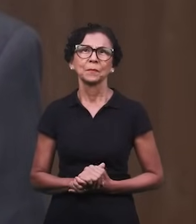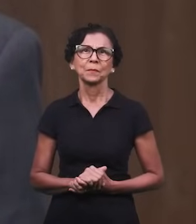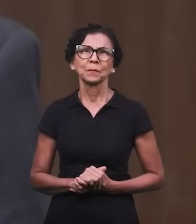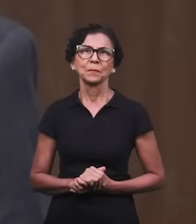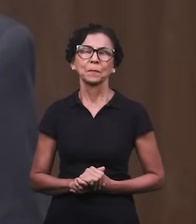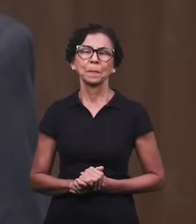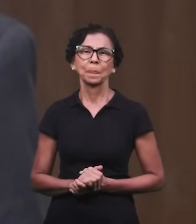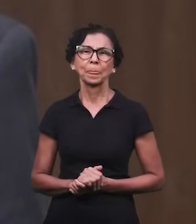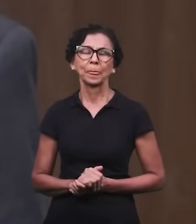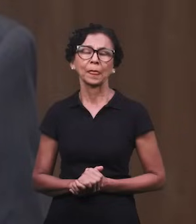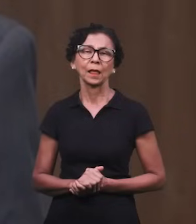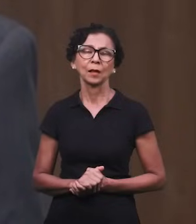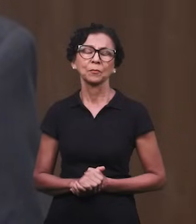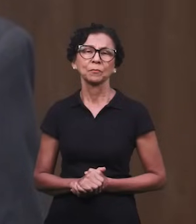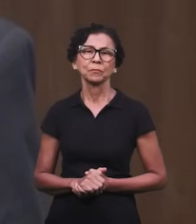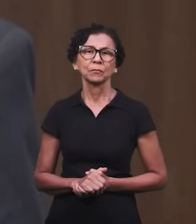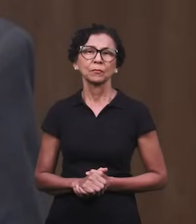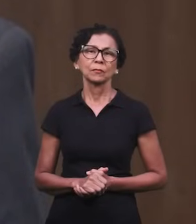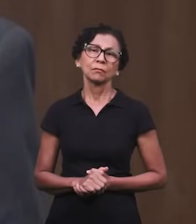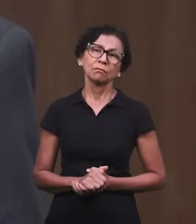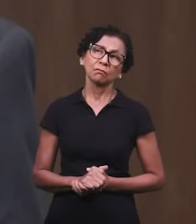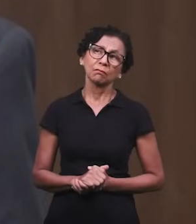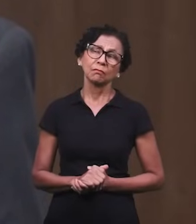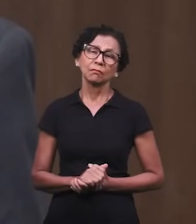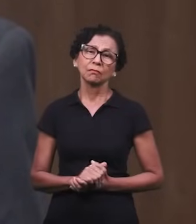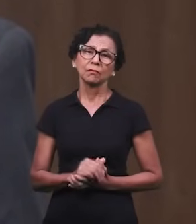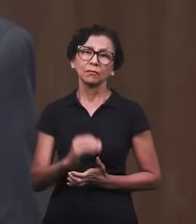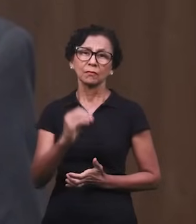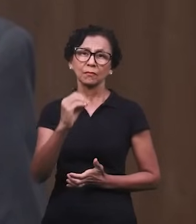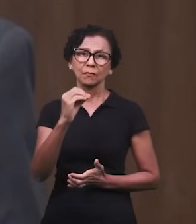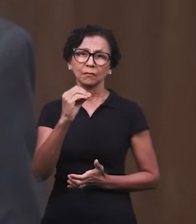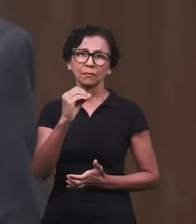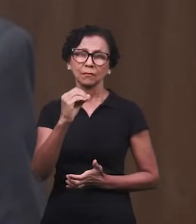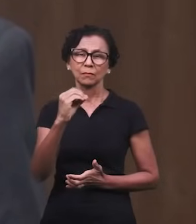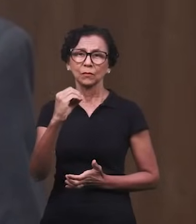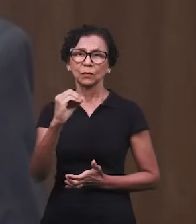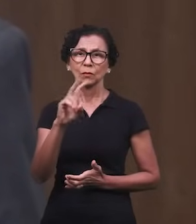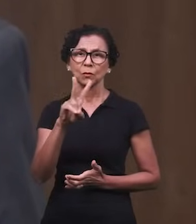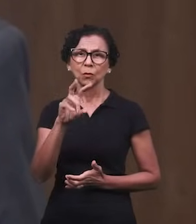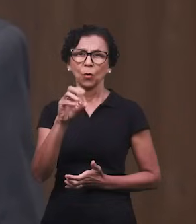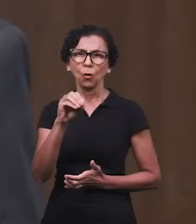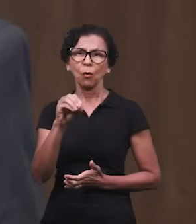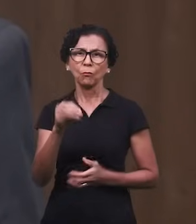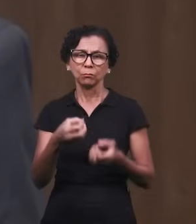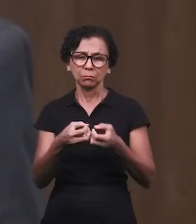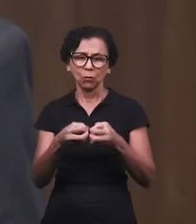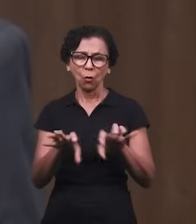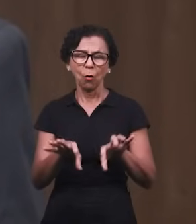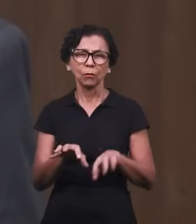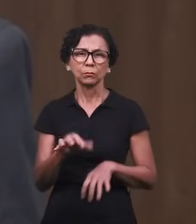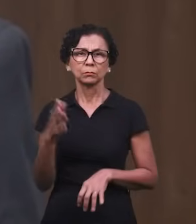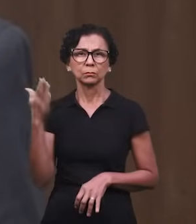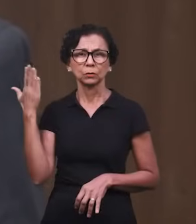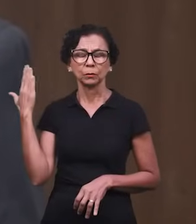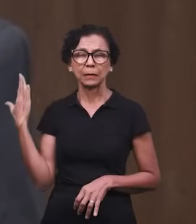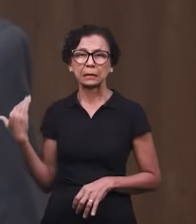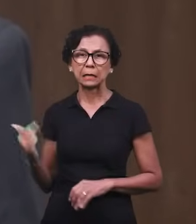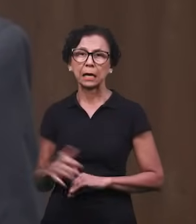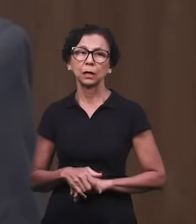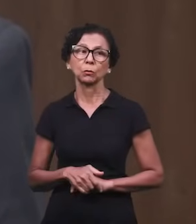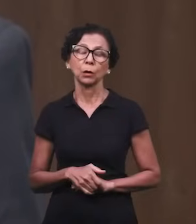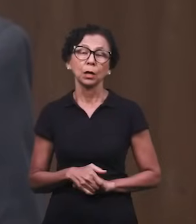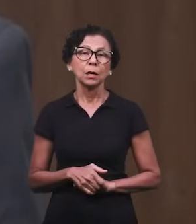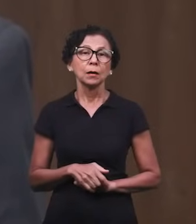ideias fixas, mas não em relação à fé. Em relação à fé, nossa fé precisa ser absoluta, porque Deus é absoluto. Glória a